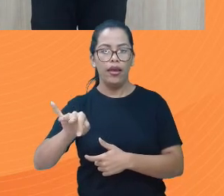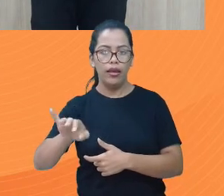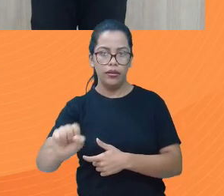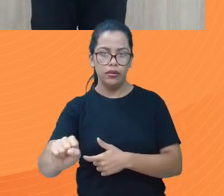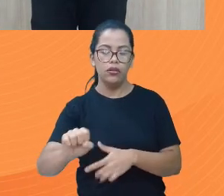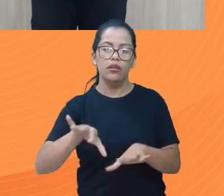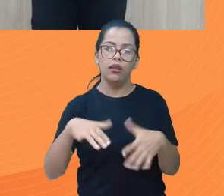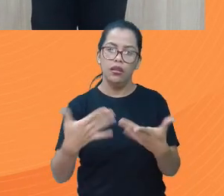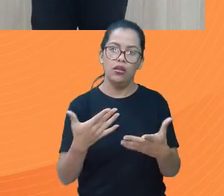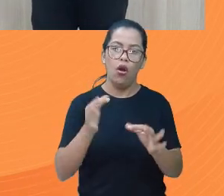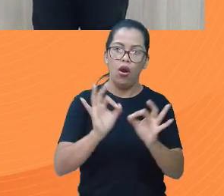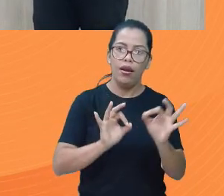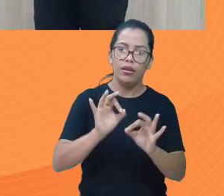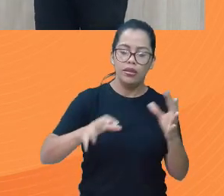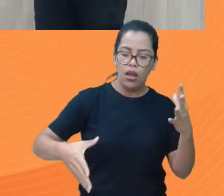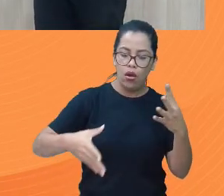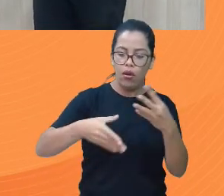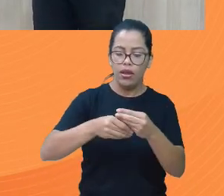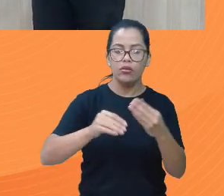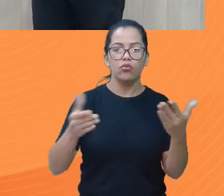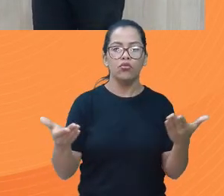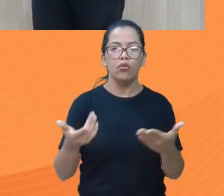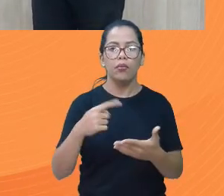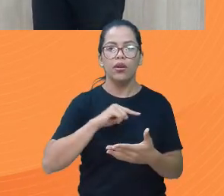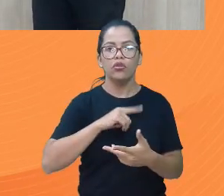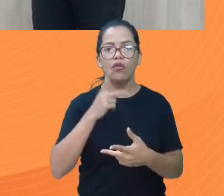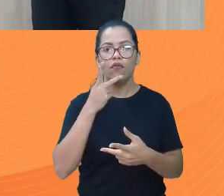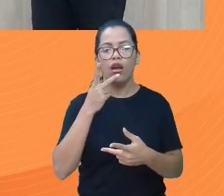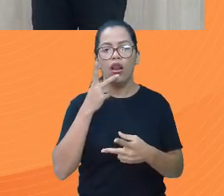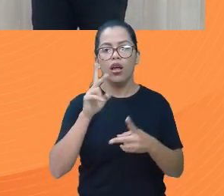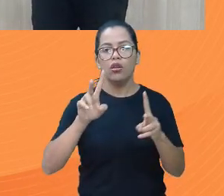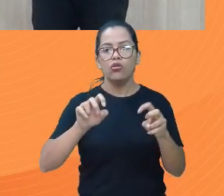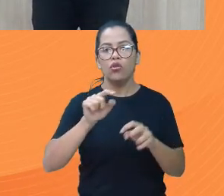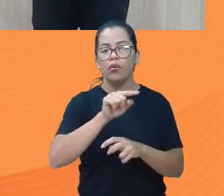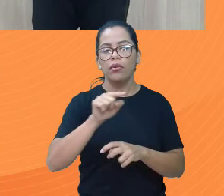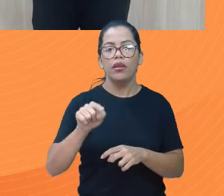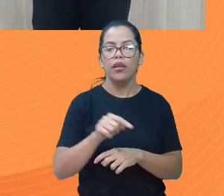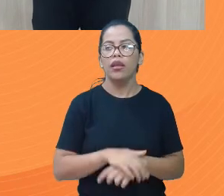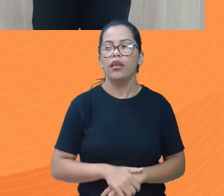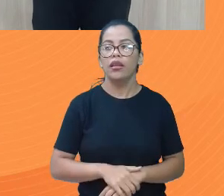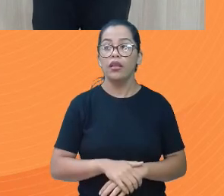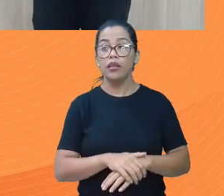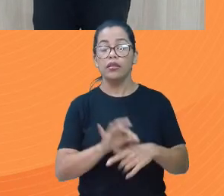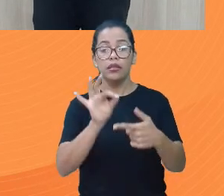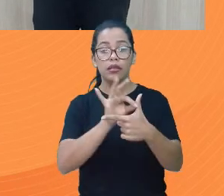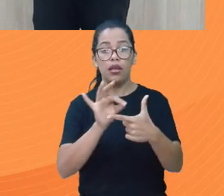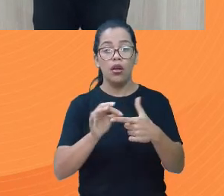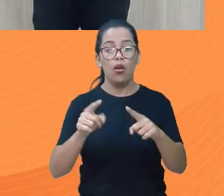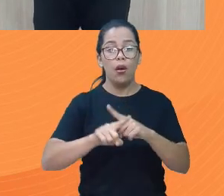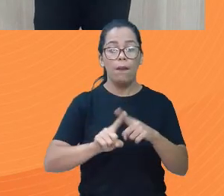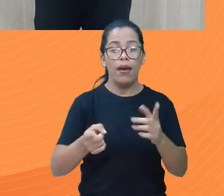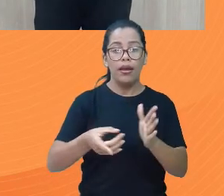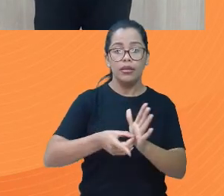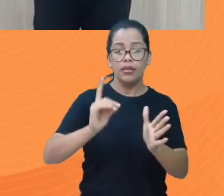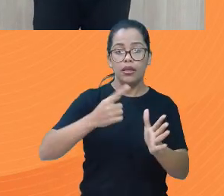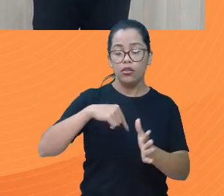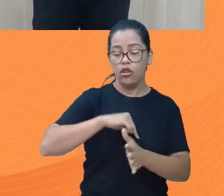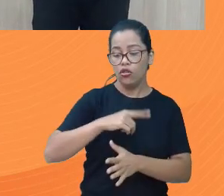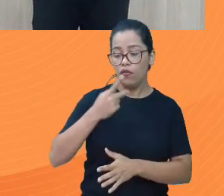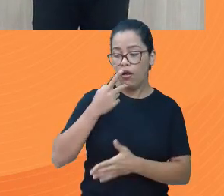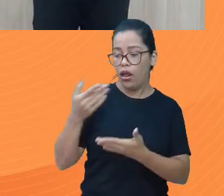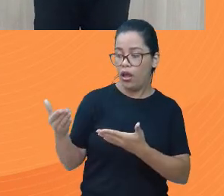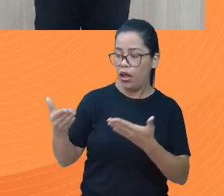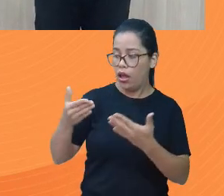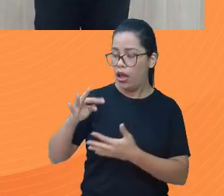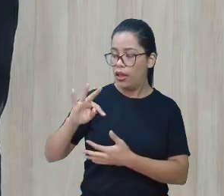quadril resumo, certo? Para a gente falar sobre esses ângulos, mas antes de falar disso aqui, eu vou passar a palavra para o meu amigo Tiago,